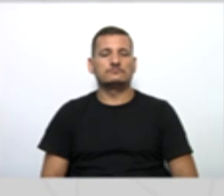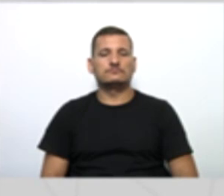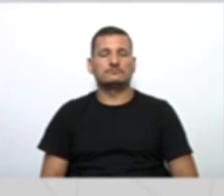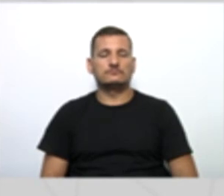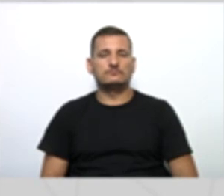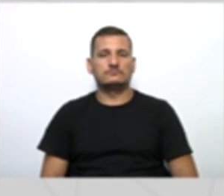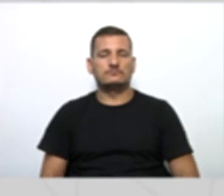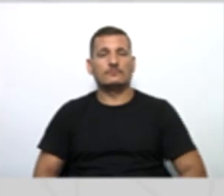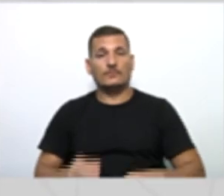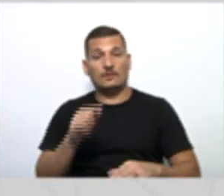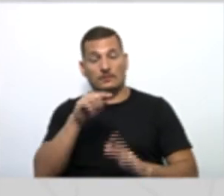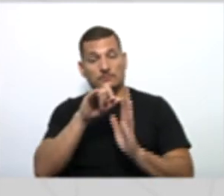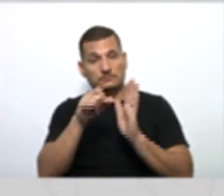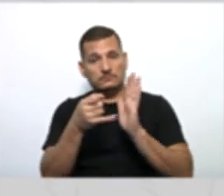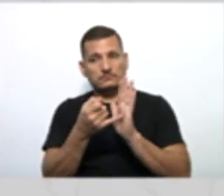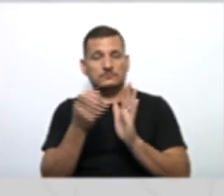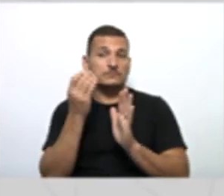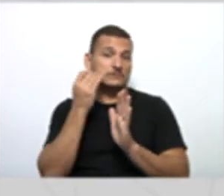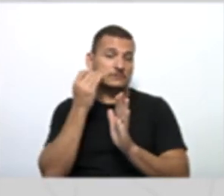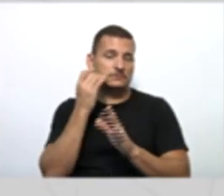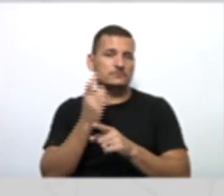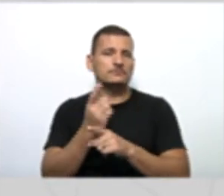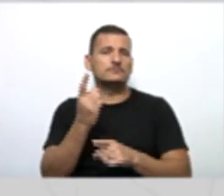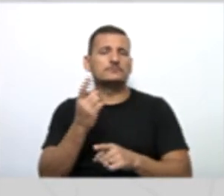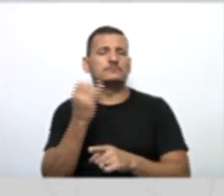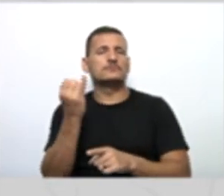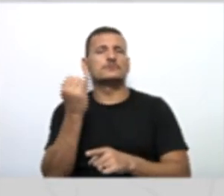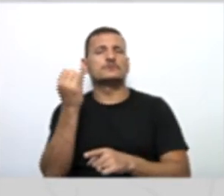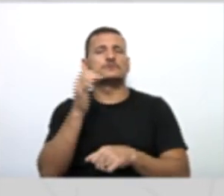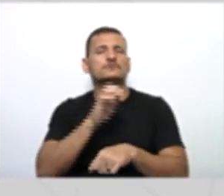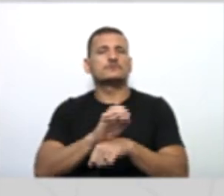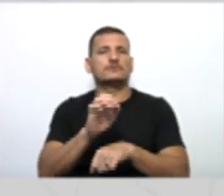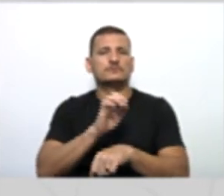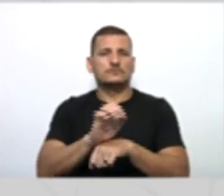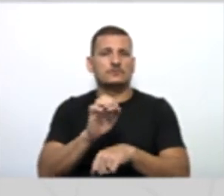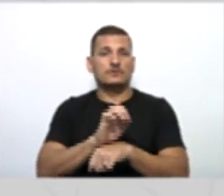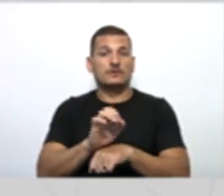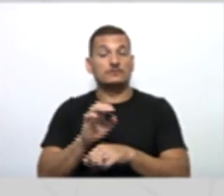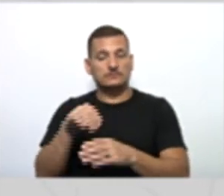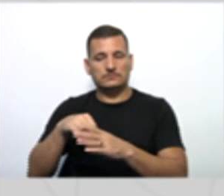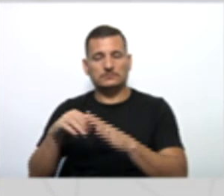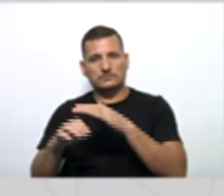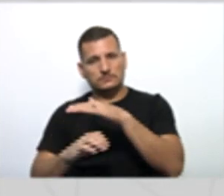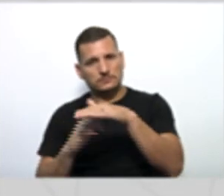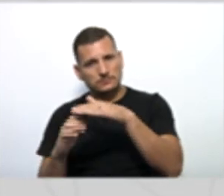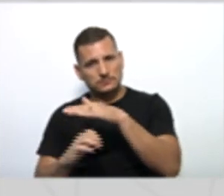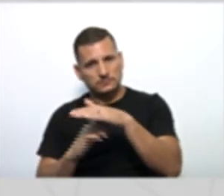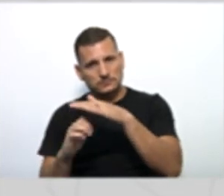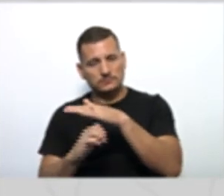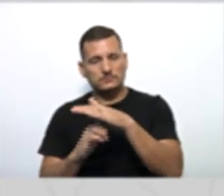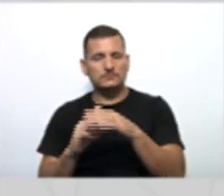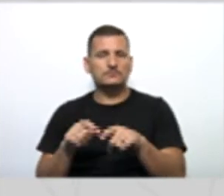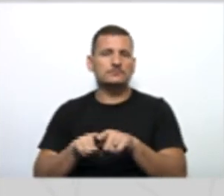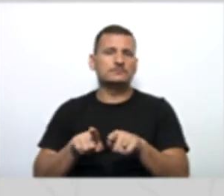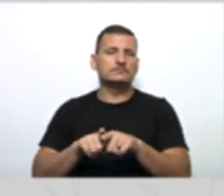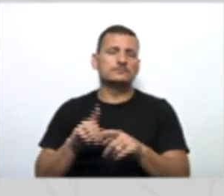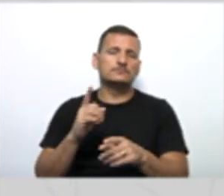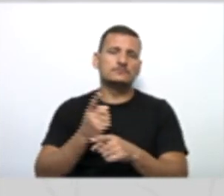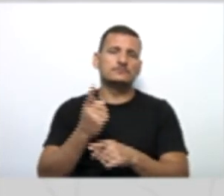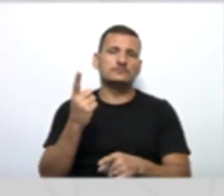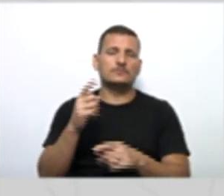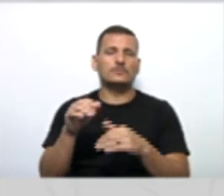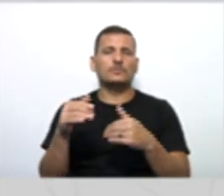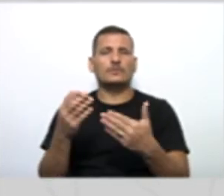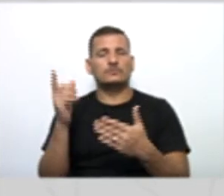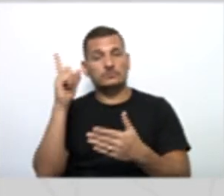Então, essa é a justificativa, tentar identificar essa importância do estagiário para a empresa e também identificar quais seriam essas